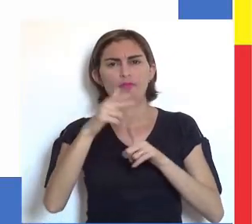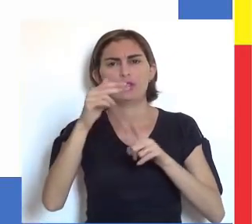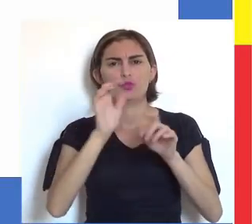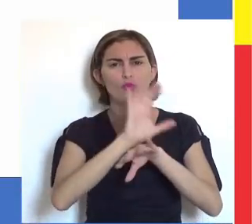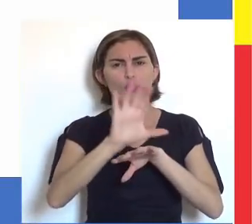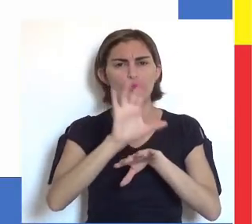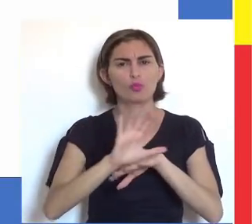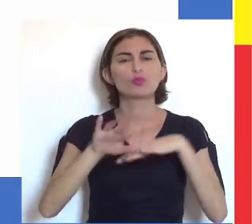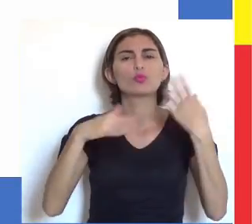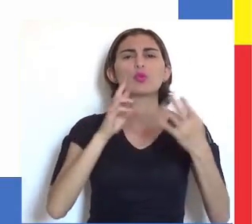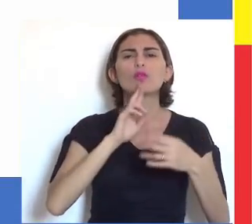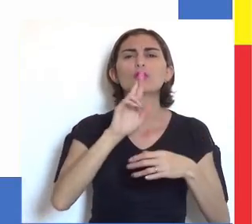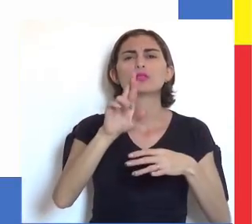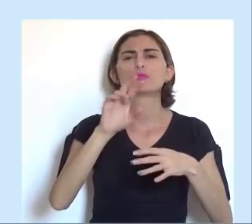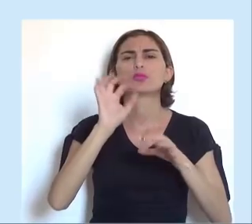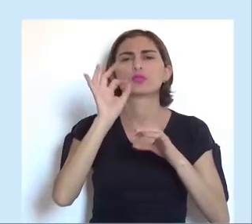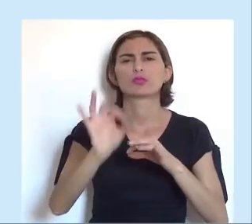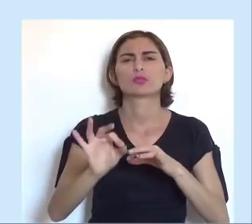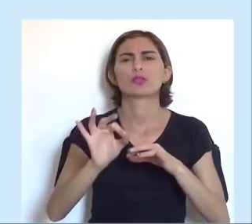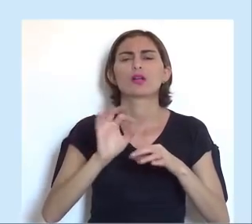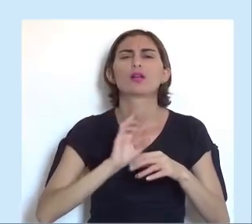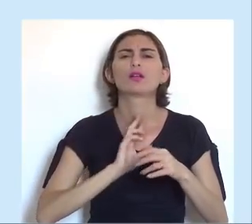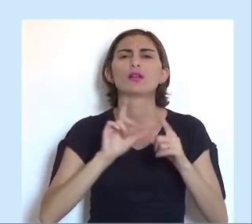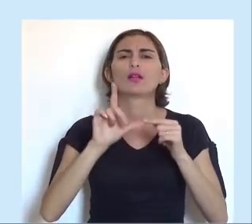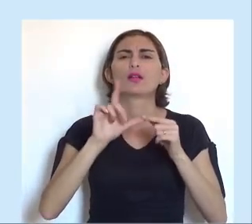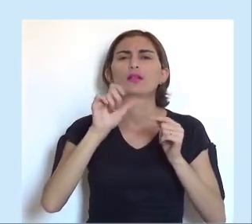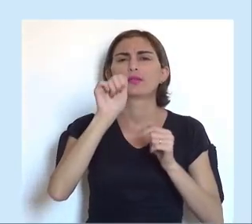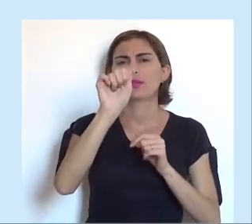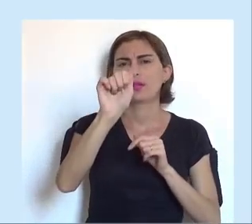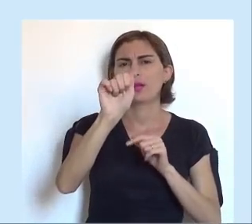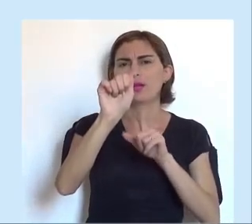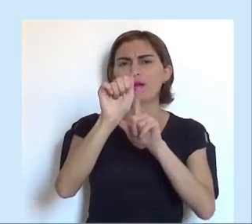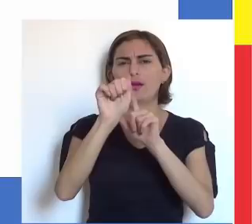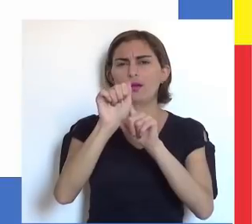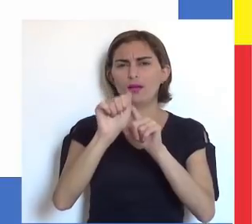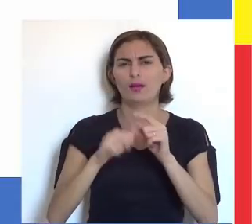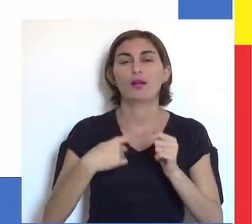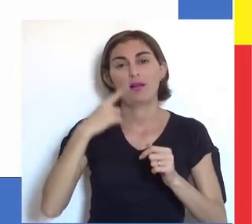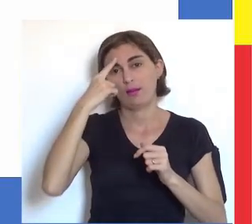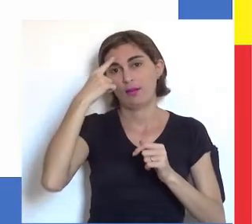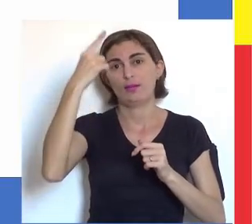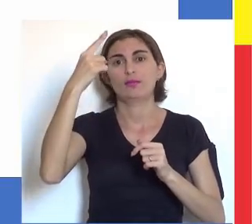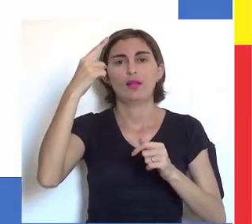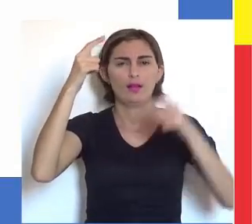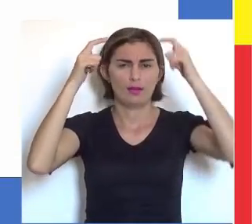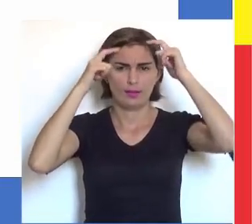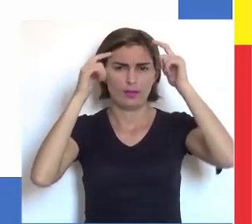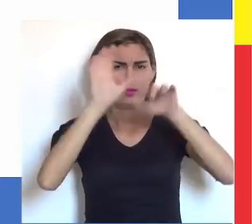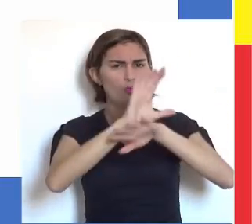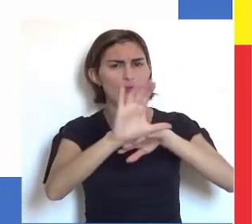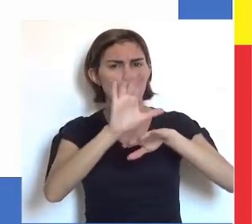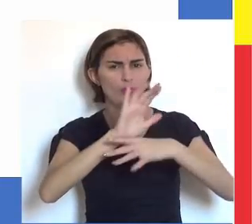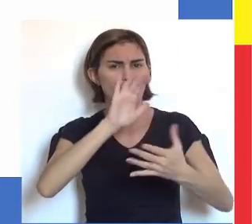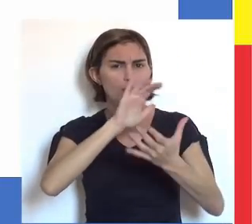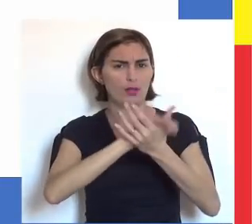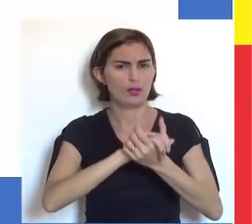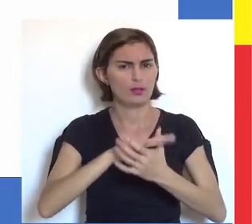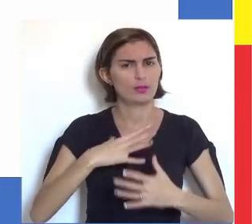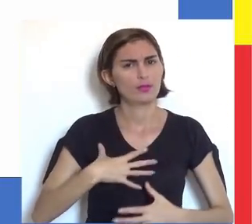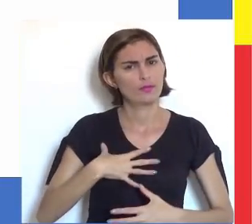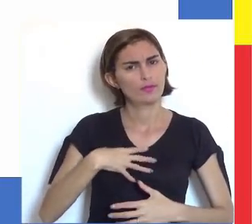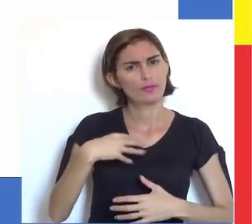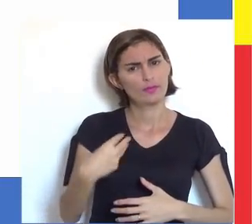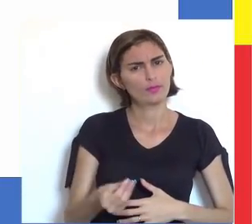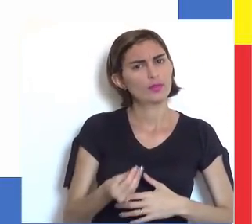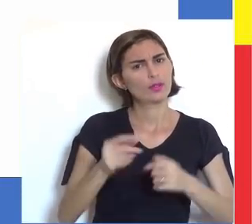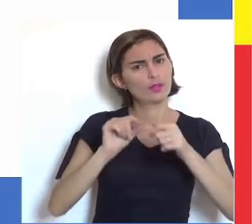dessas opções seria a opção correta? A resposta correta é a letra A. É a ideia do rei de lançar um concurso para casar